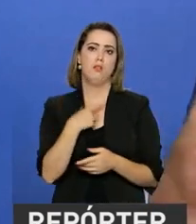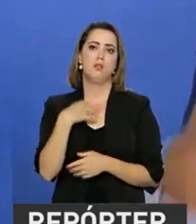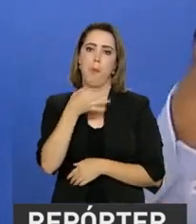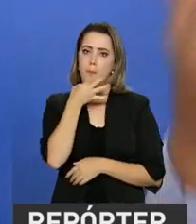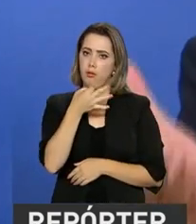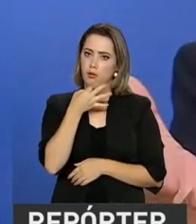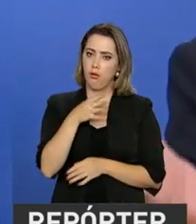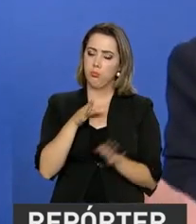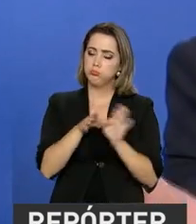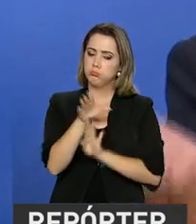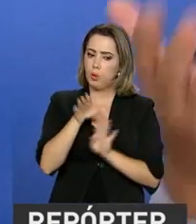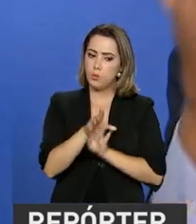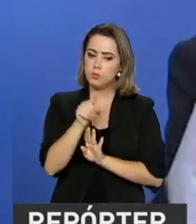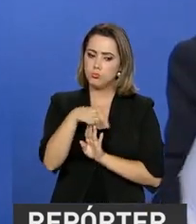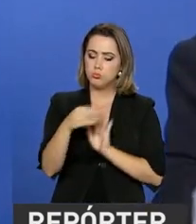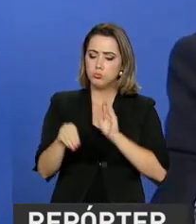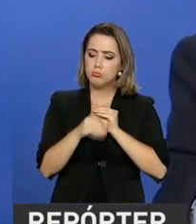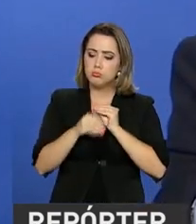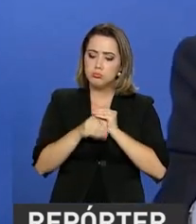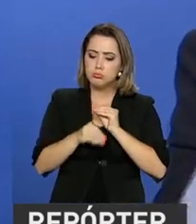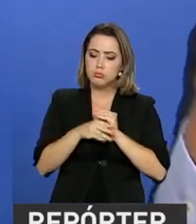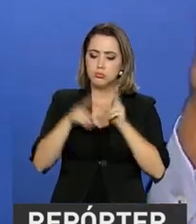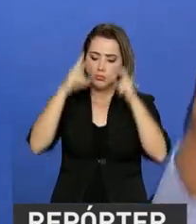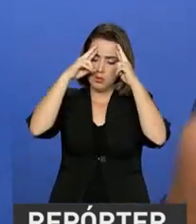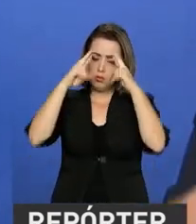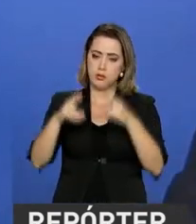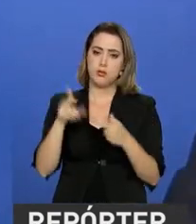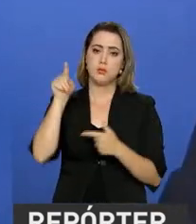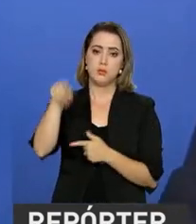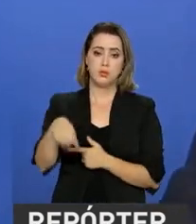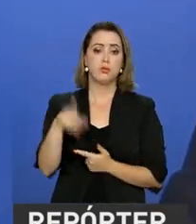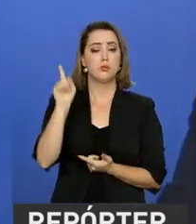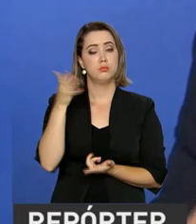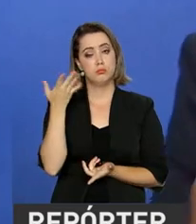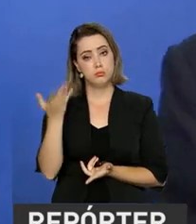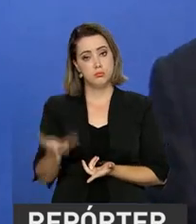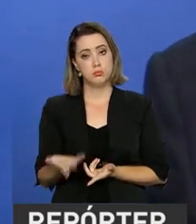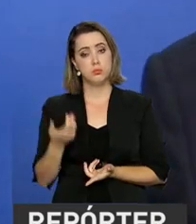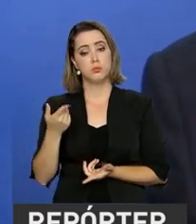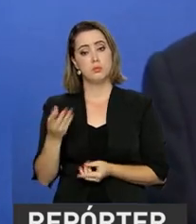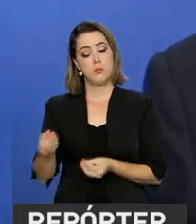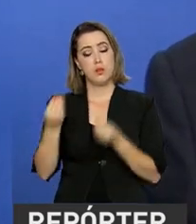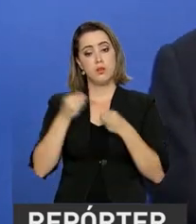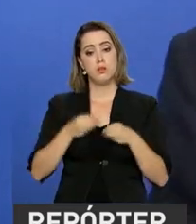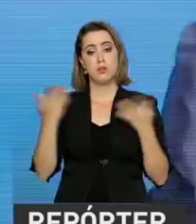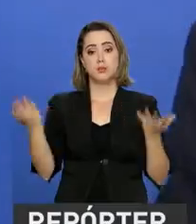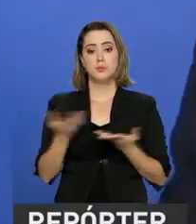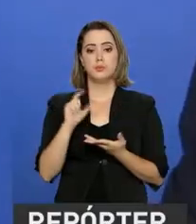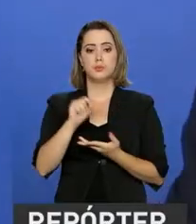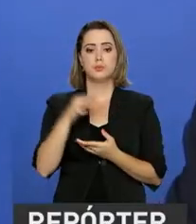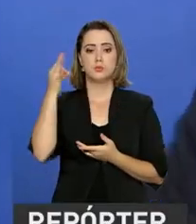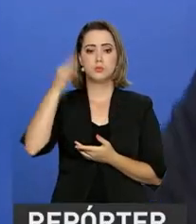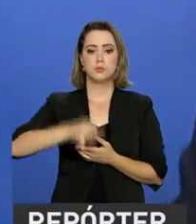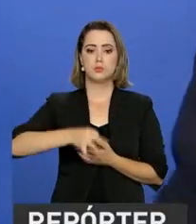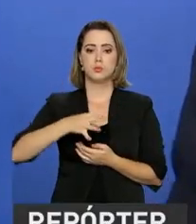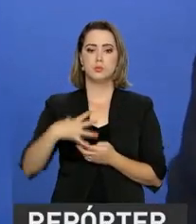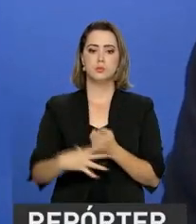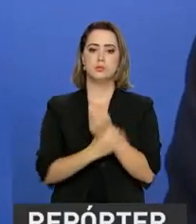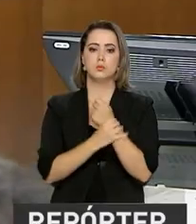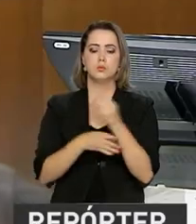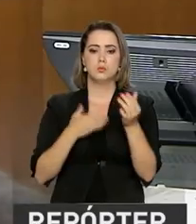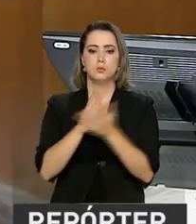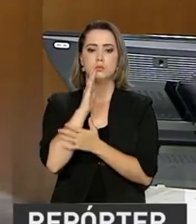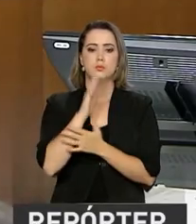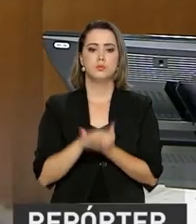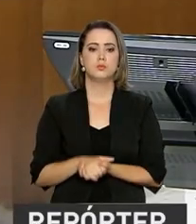opinar e as suas opiniões estão sendo tratadas com respeito é isso obviamente que traz hoje para nós uma absoluta garantia na